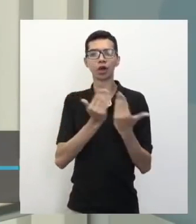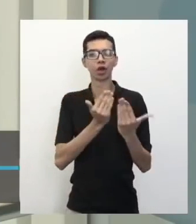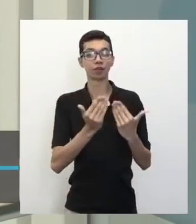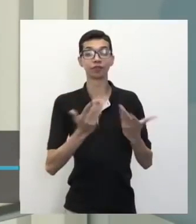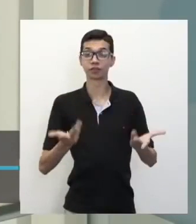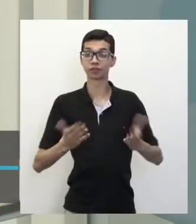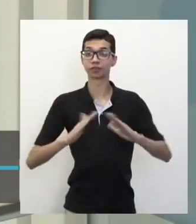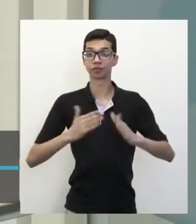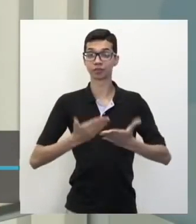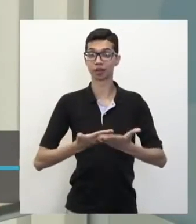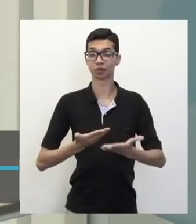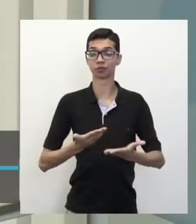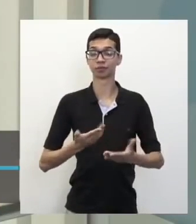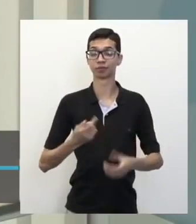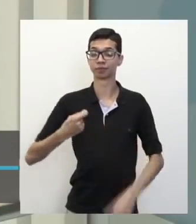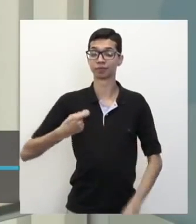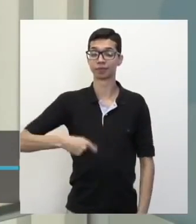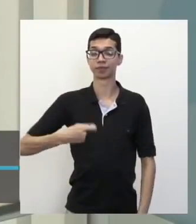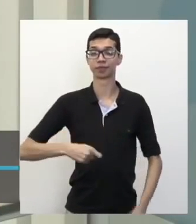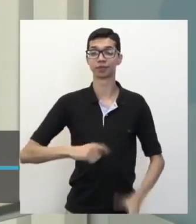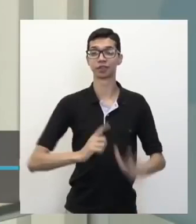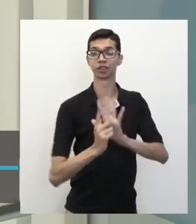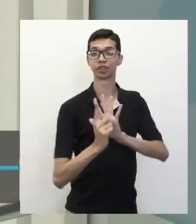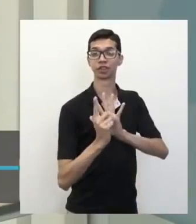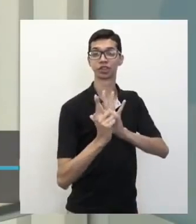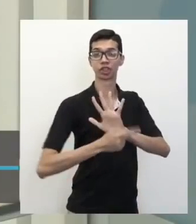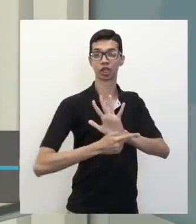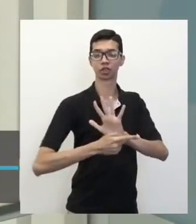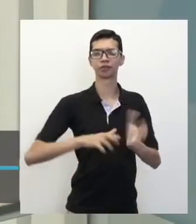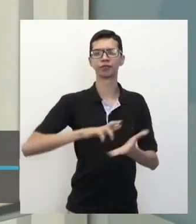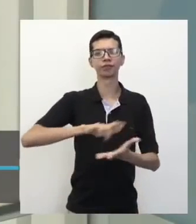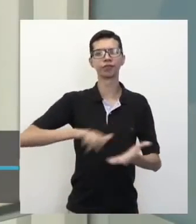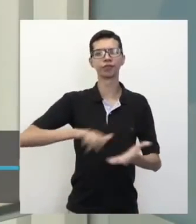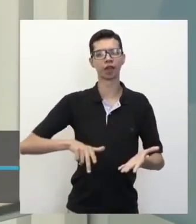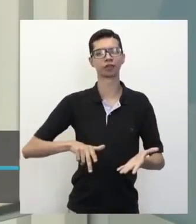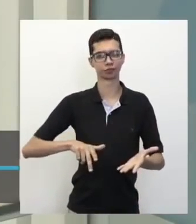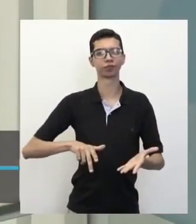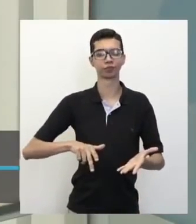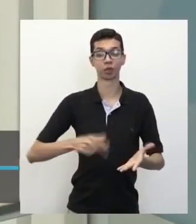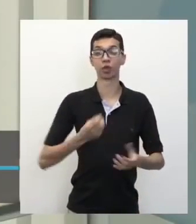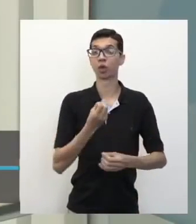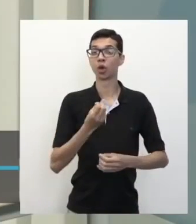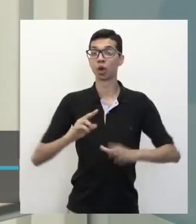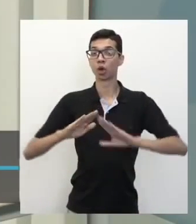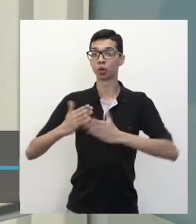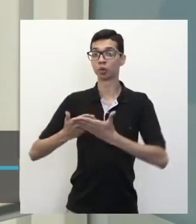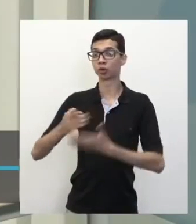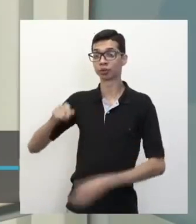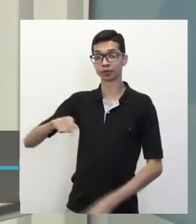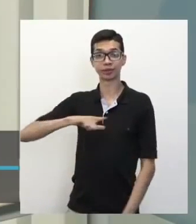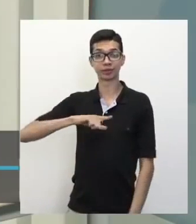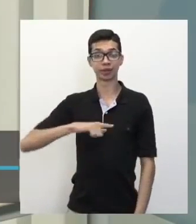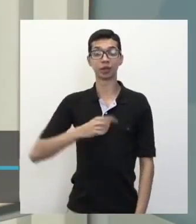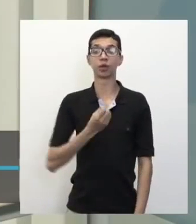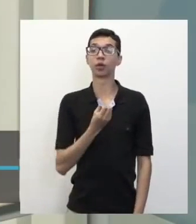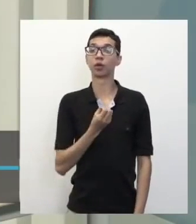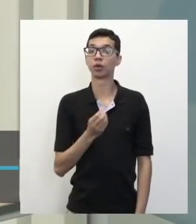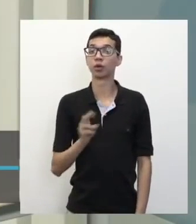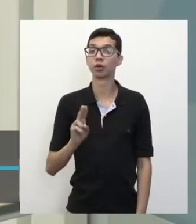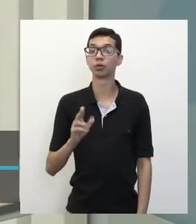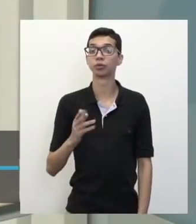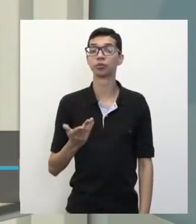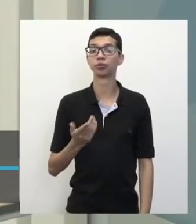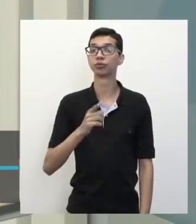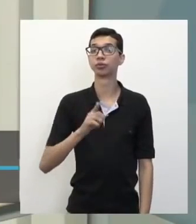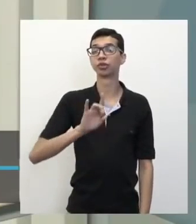oferecer vários gêneros. Ou a escola faz isso, ou então você vai ter só